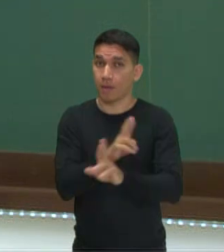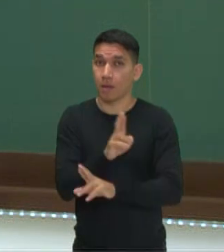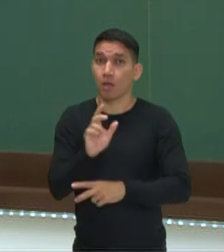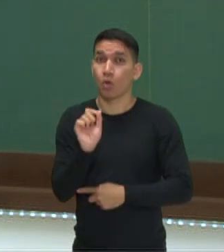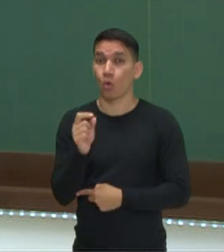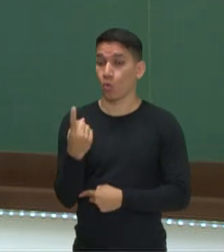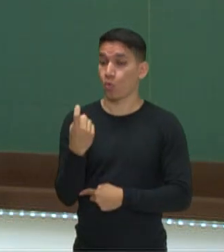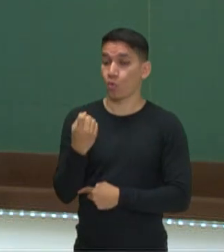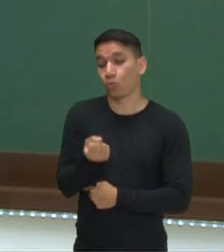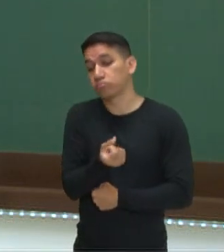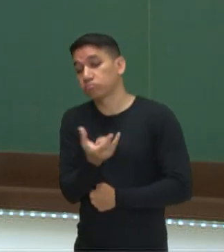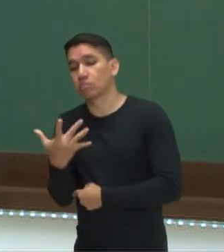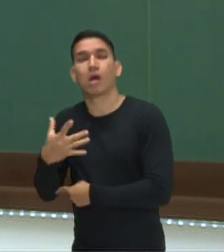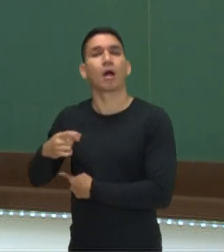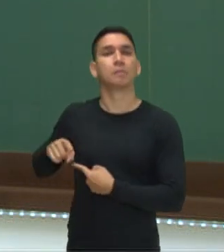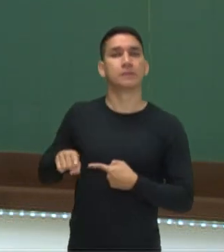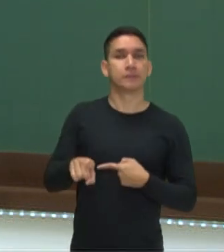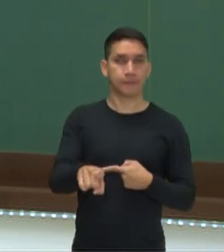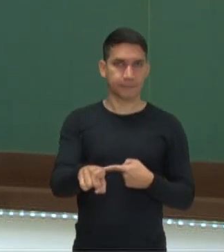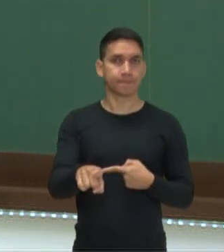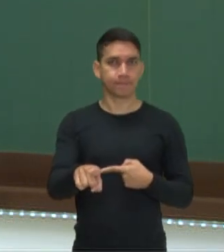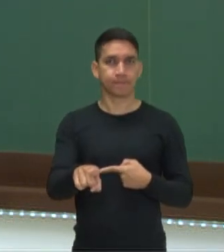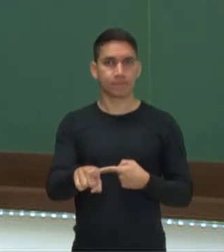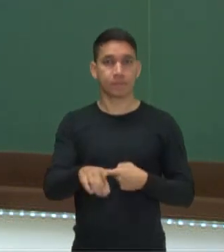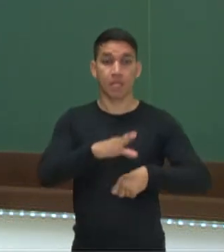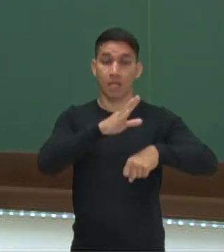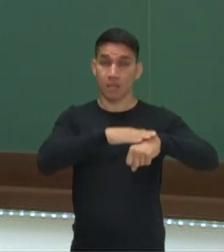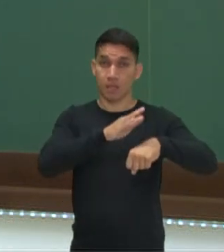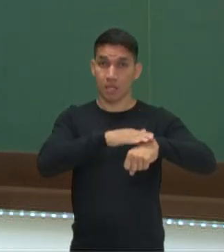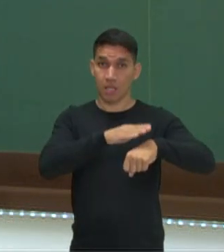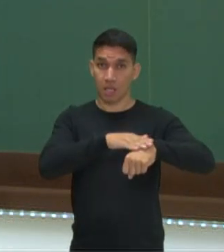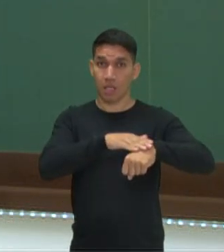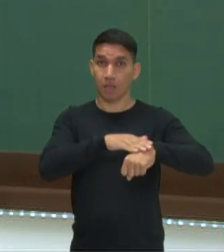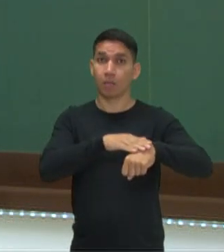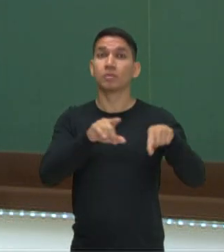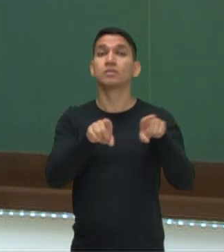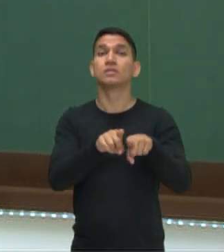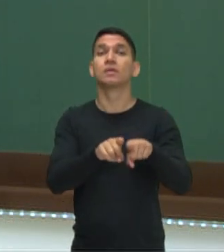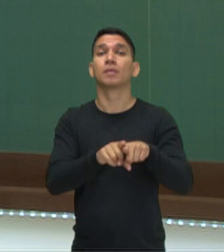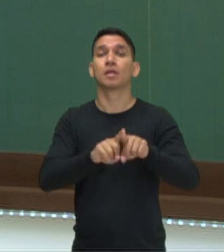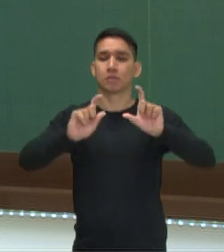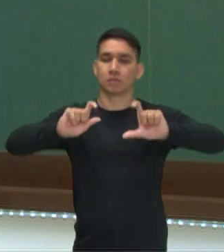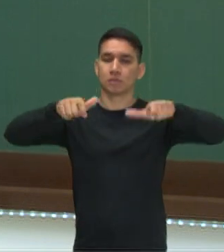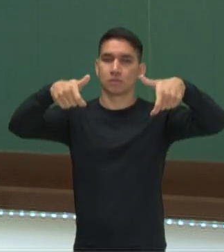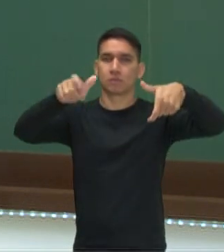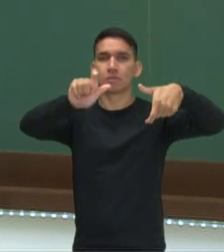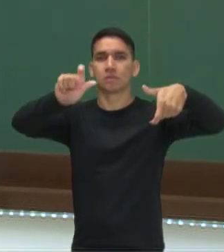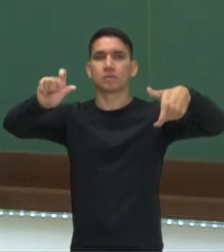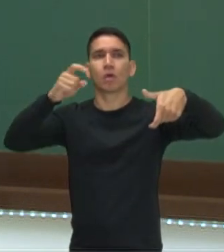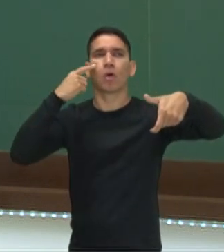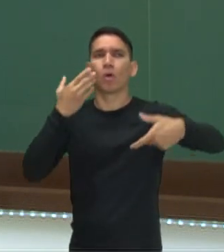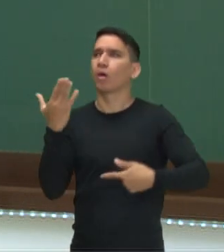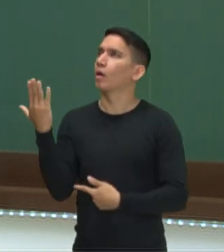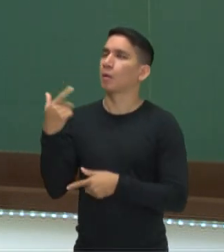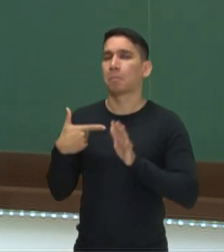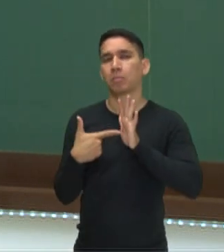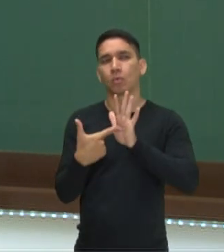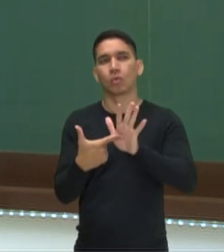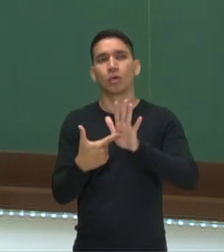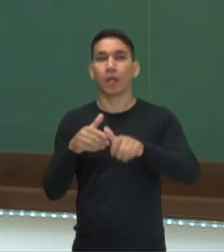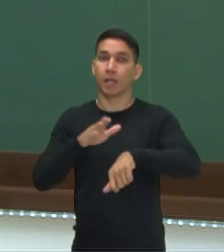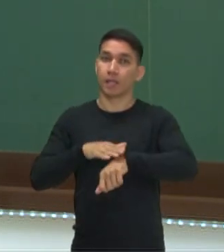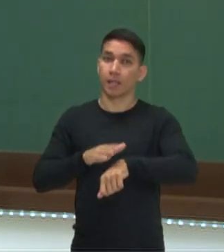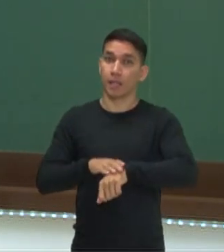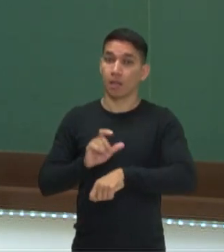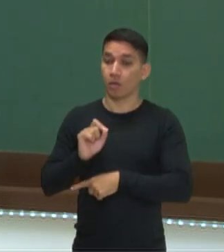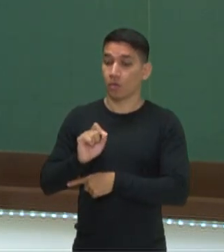o número de bactérias, tempo e também em forma de potência. Então, montei essa tabelinha aqui. Primeiro o